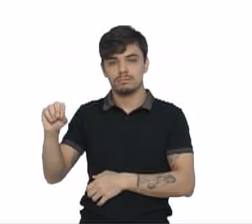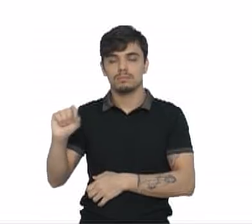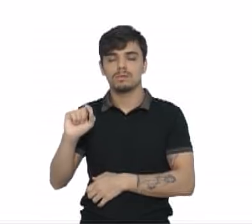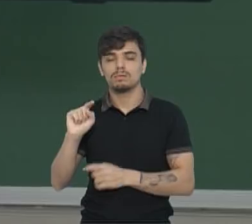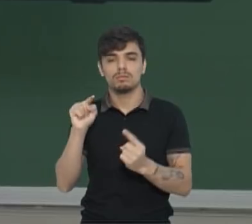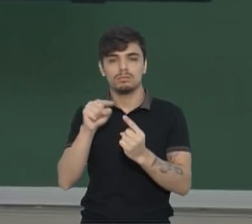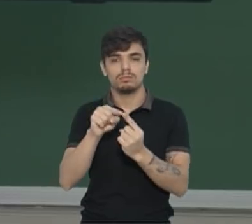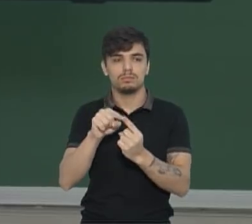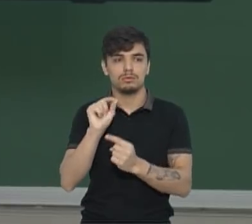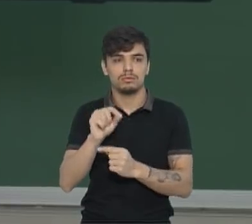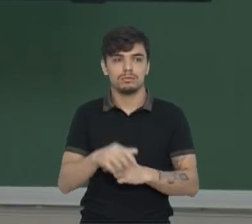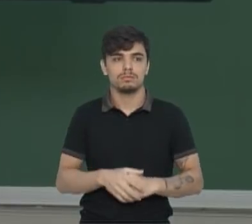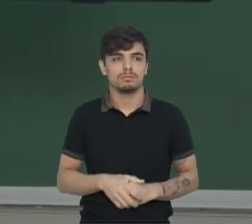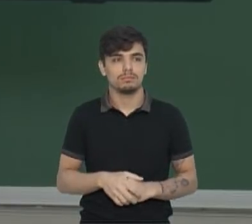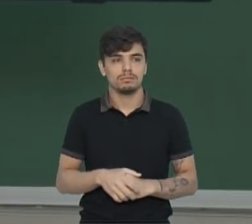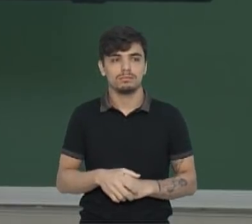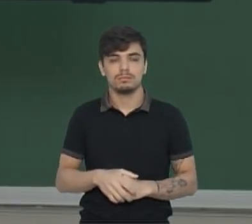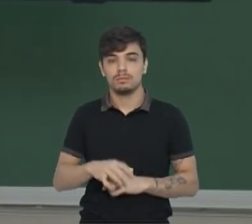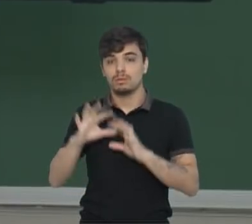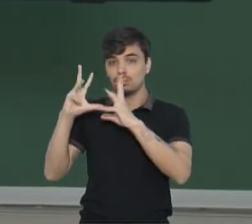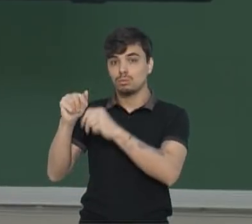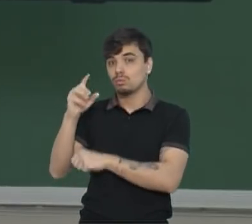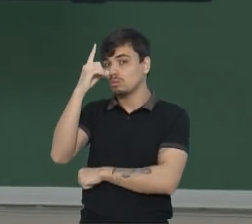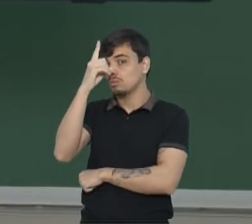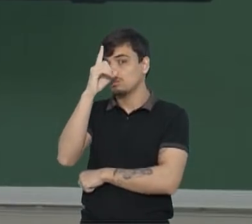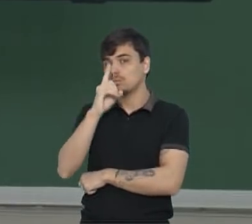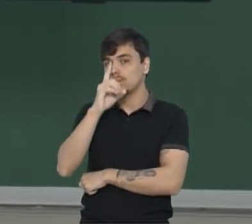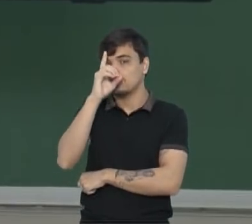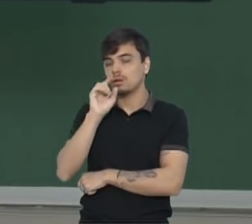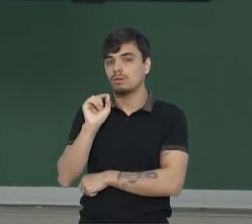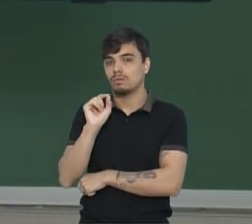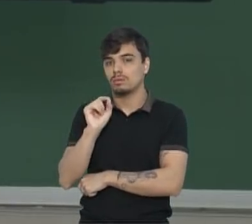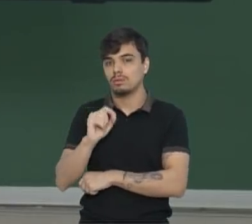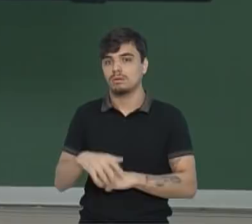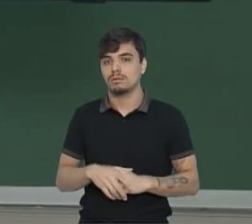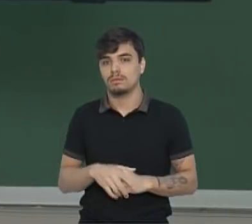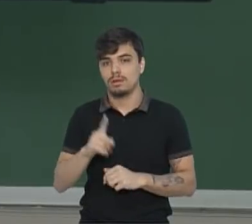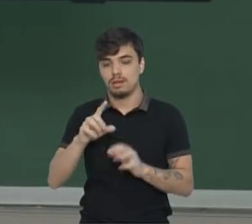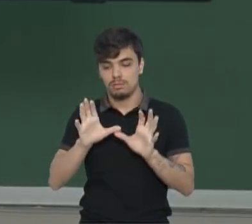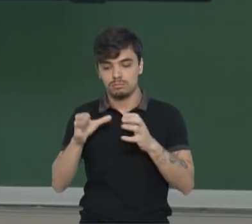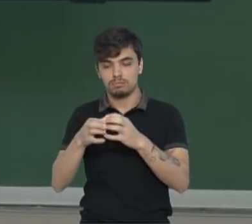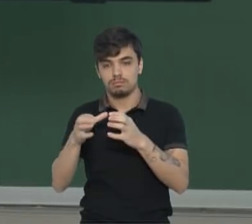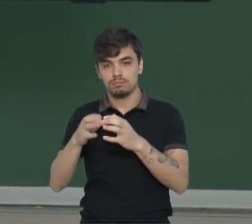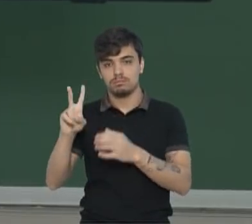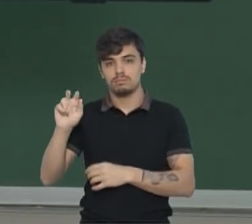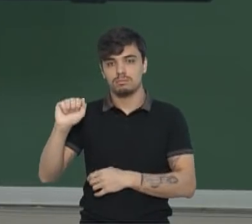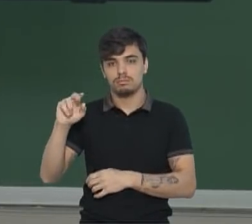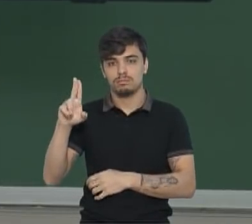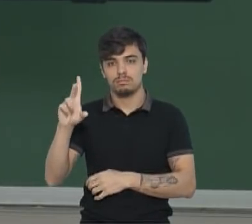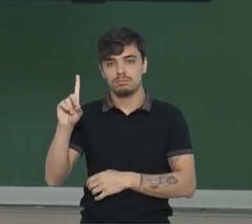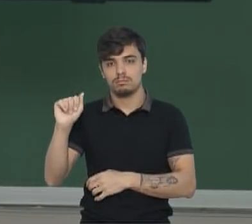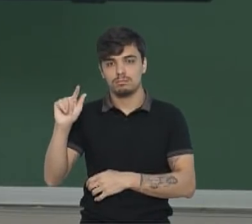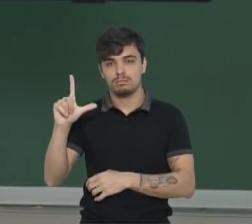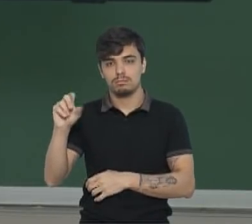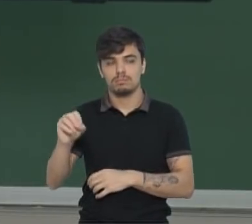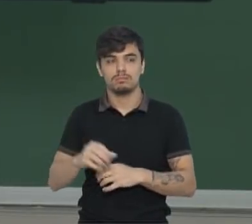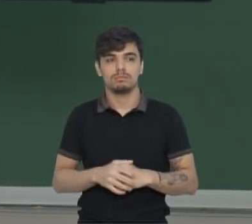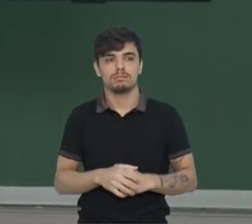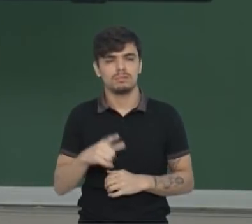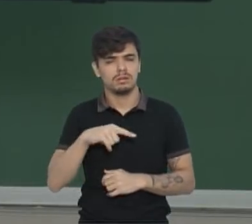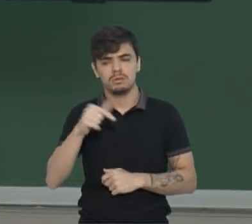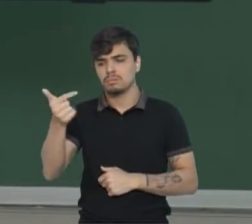vândalo. Então toda a parte em amarelo no mapa é o reino vândalo, né? E a gente vai ter lá daí os outros